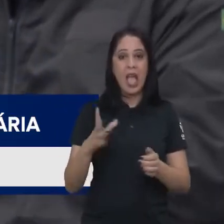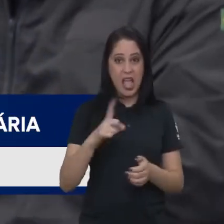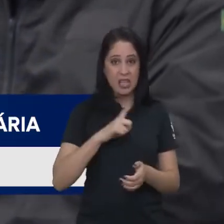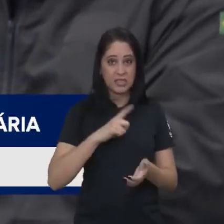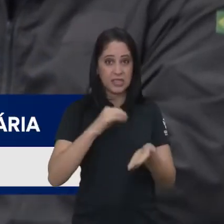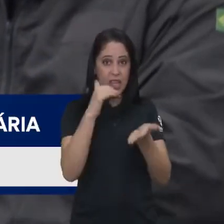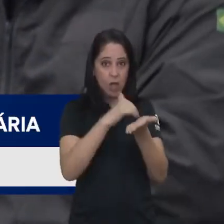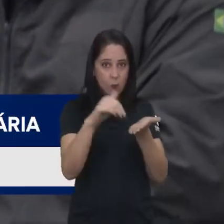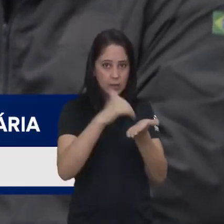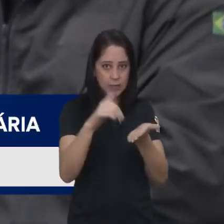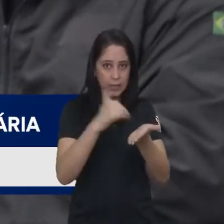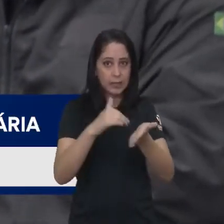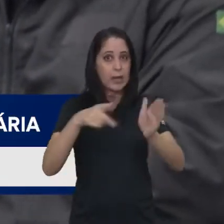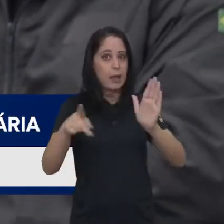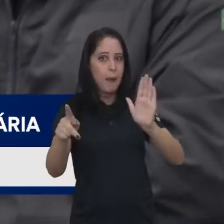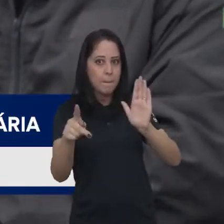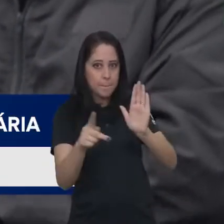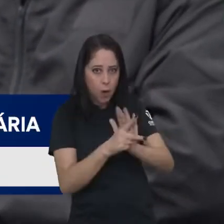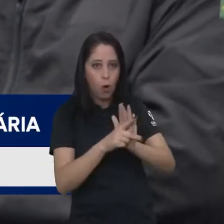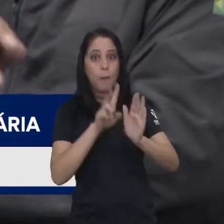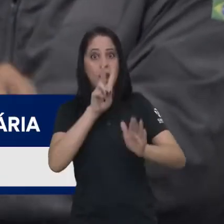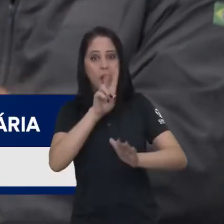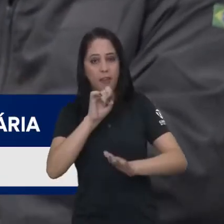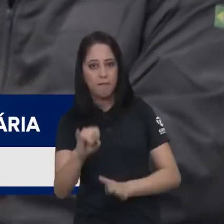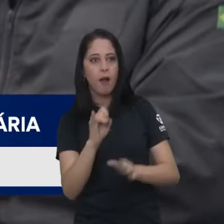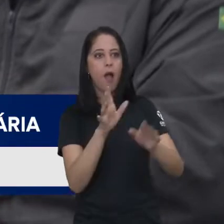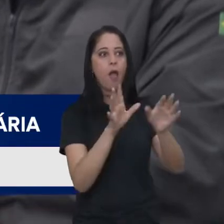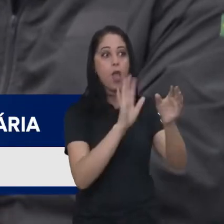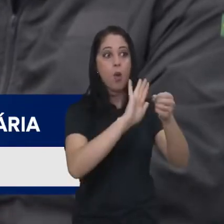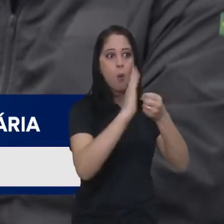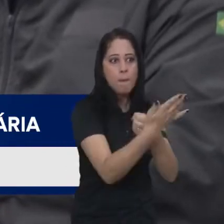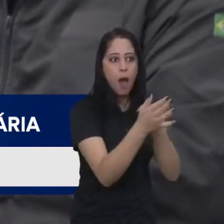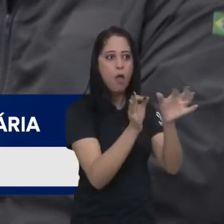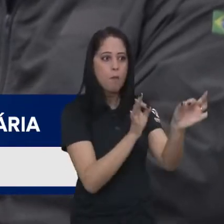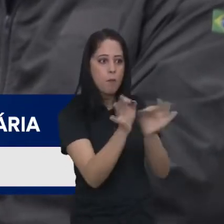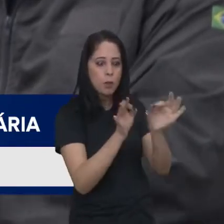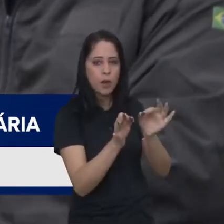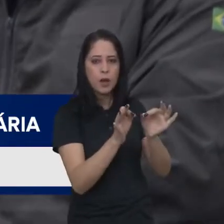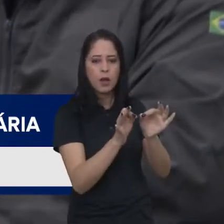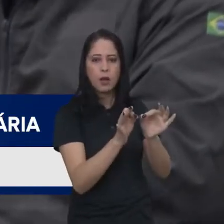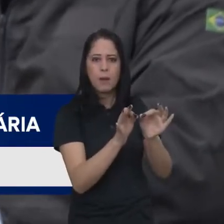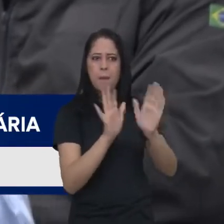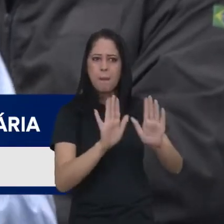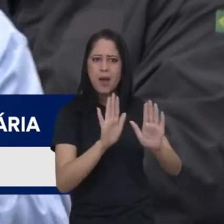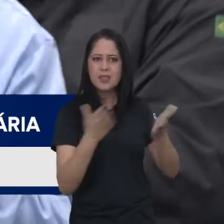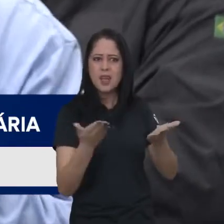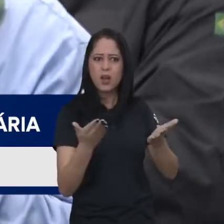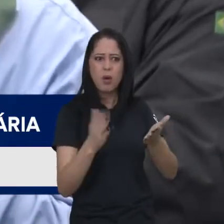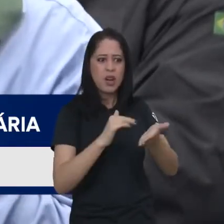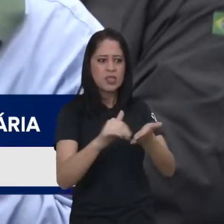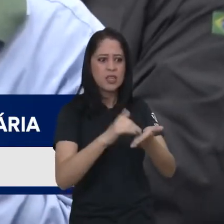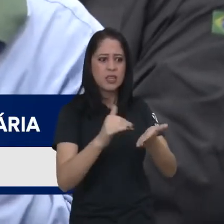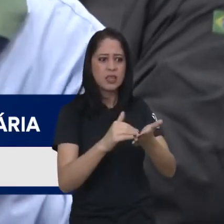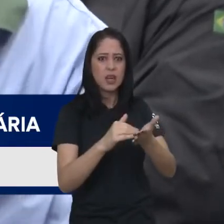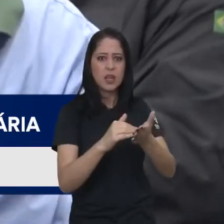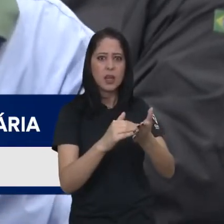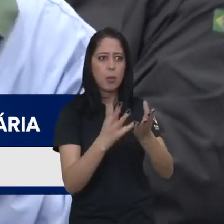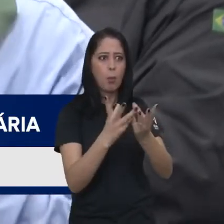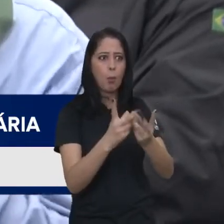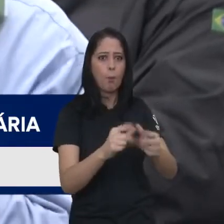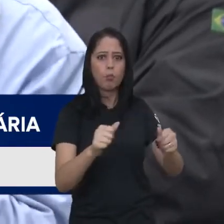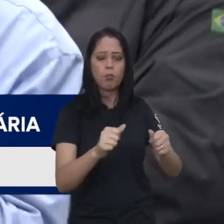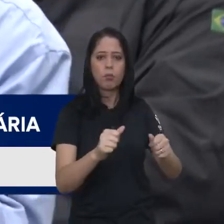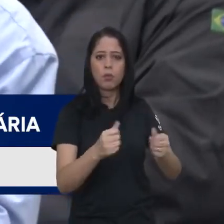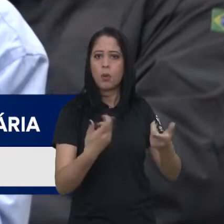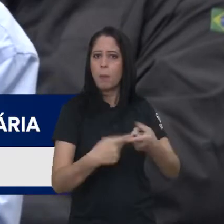secretaria de regularização, onde foi parar essa secretaria? Em segundo lugar, é o seguinte, no